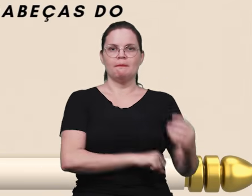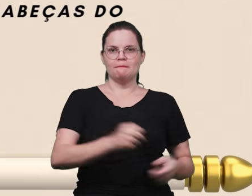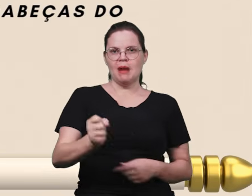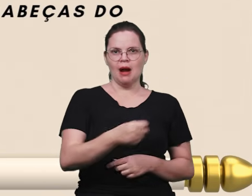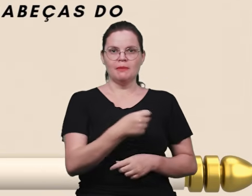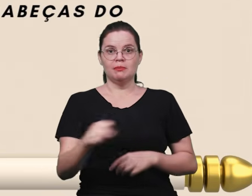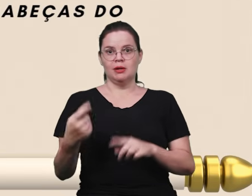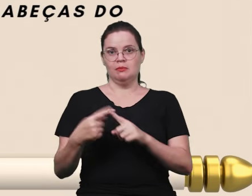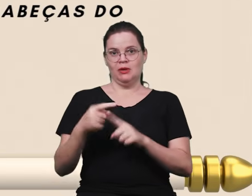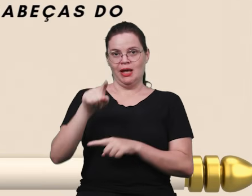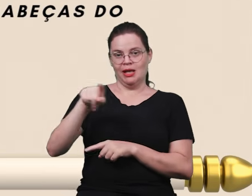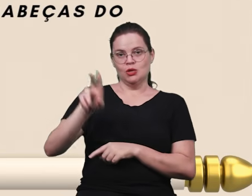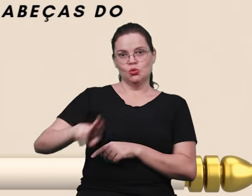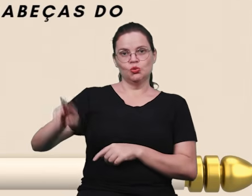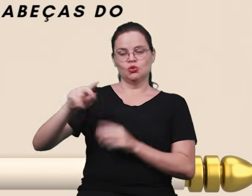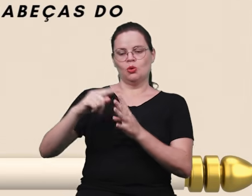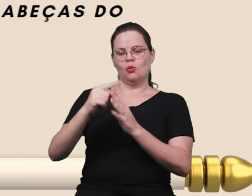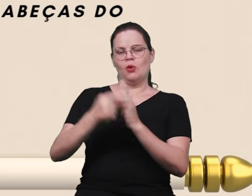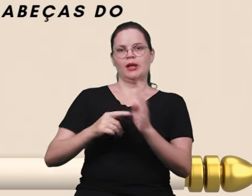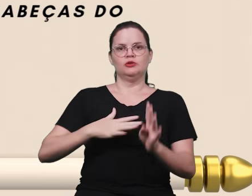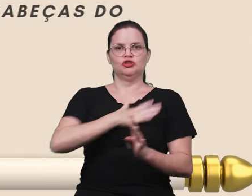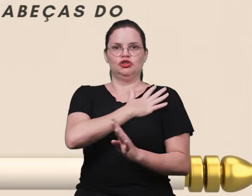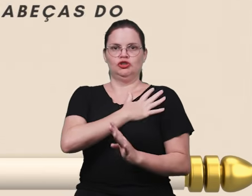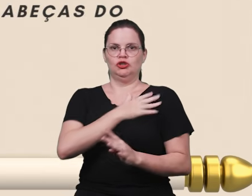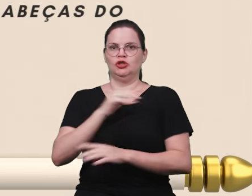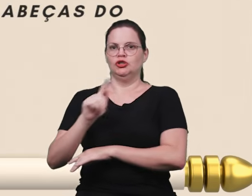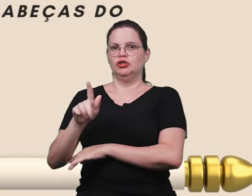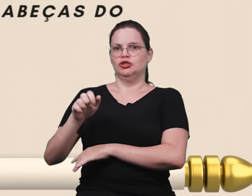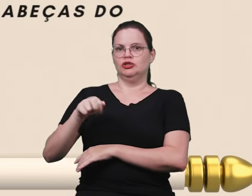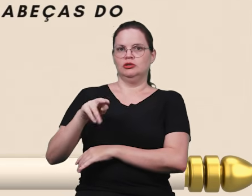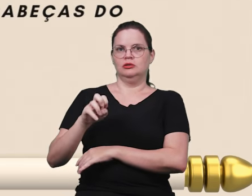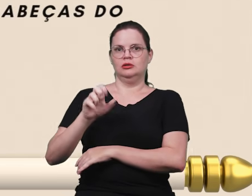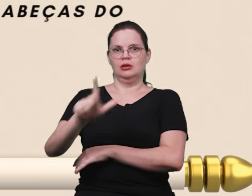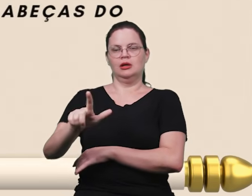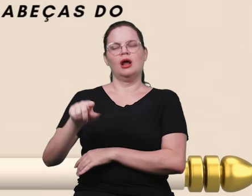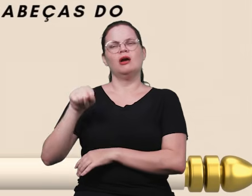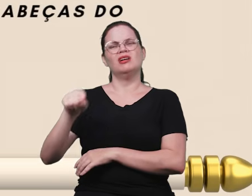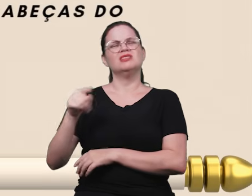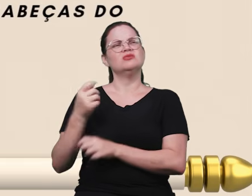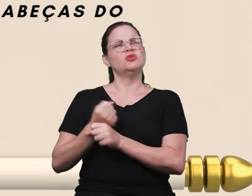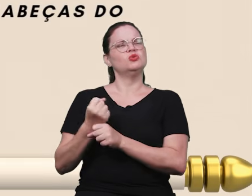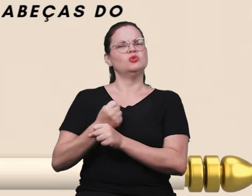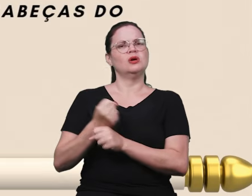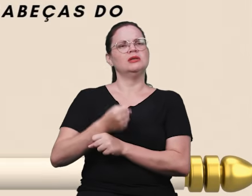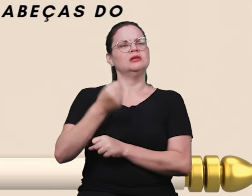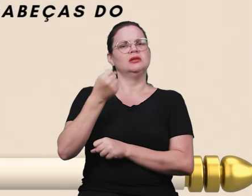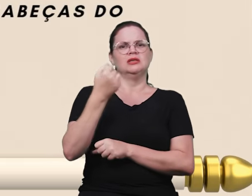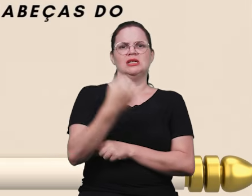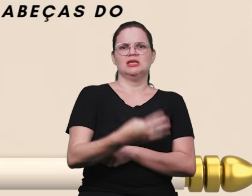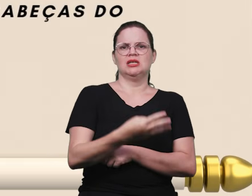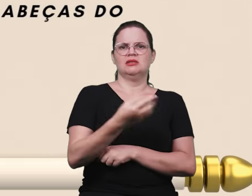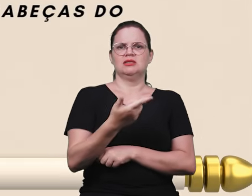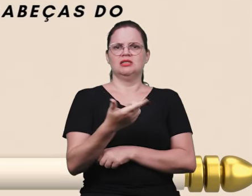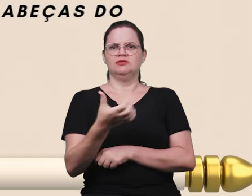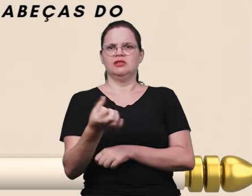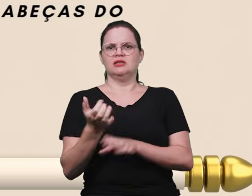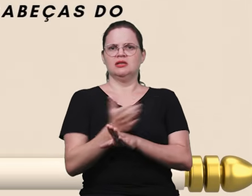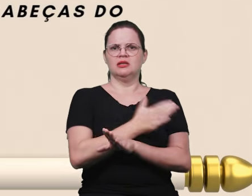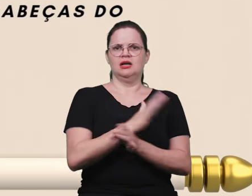4 generais, não é? Isso foi em 326 antes de Cristo. Antes de Cristo, né?